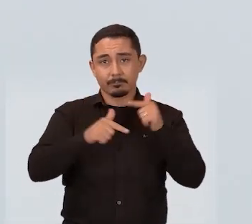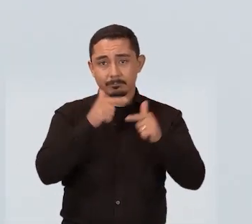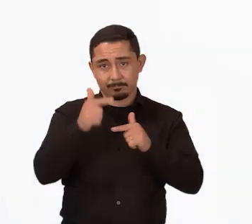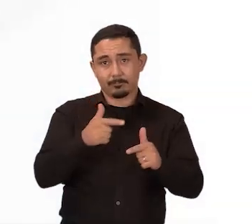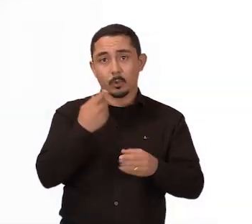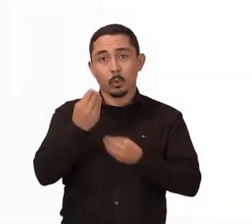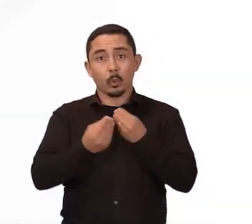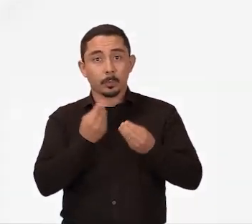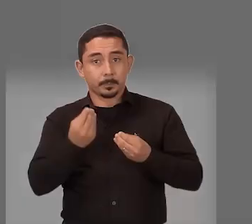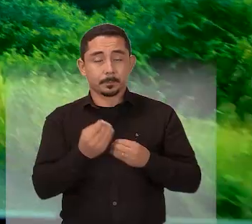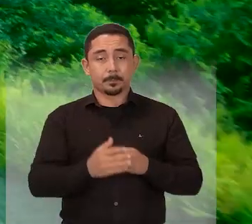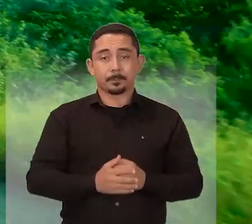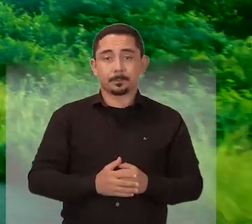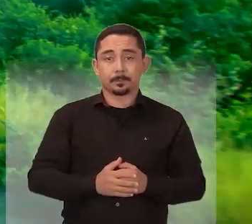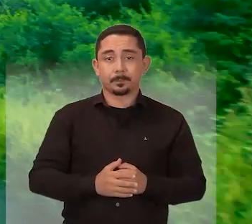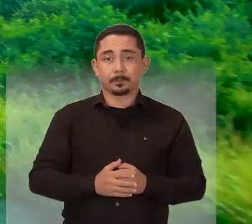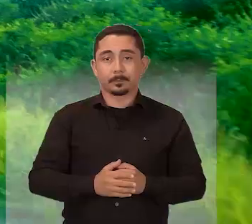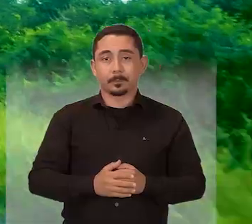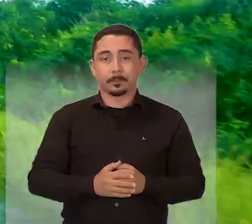ver também.